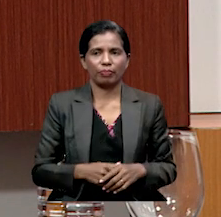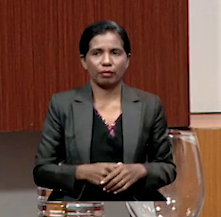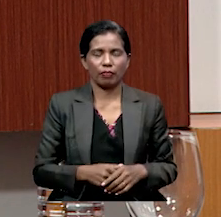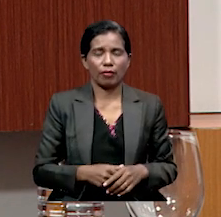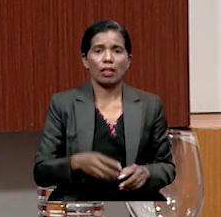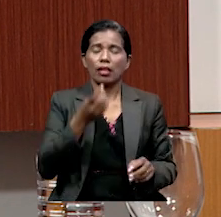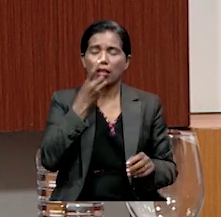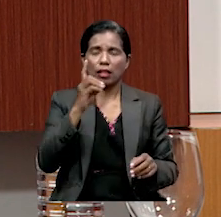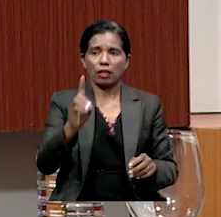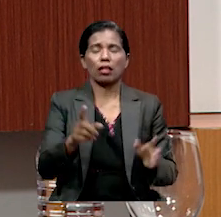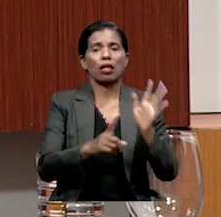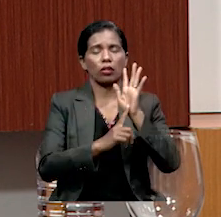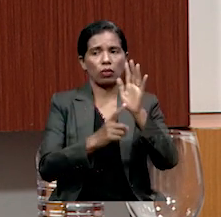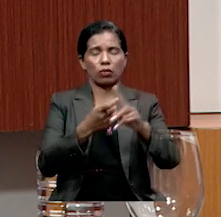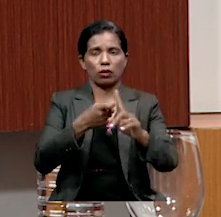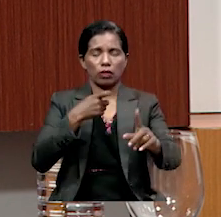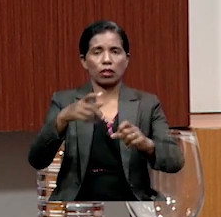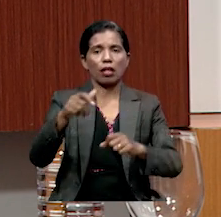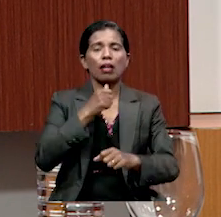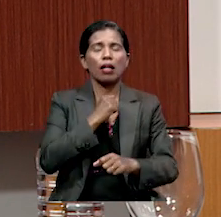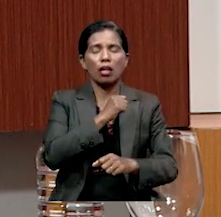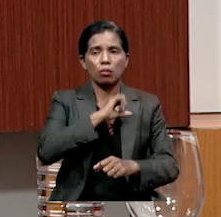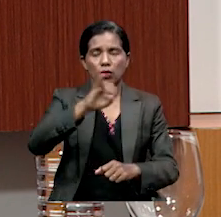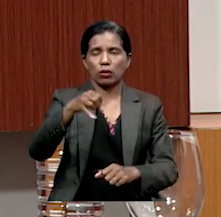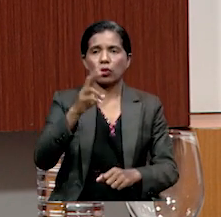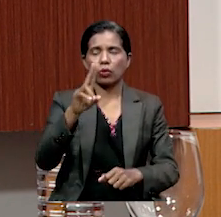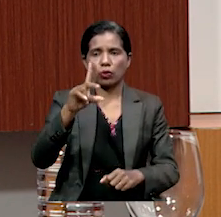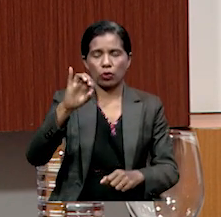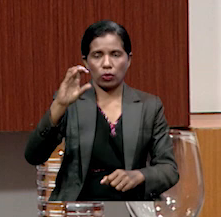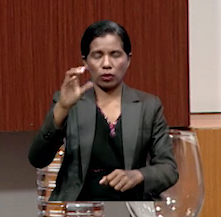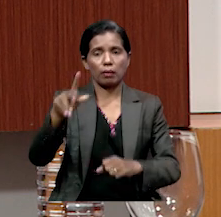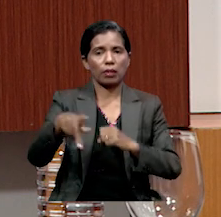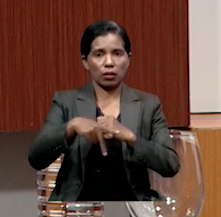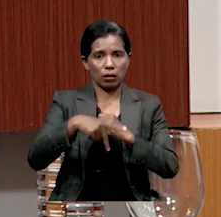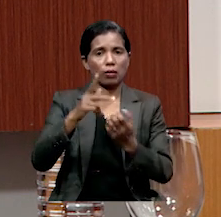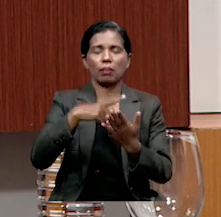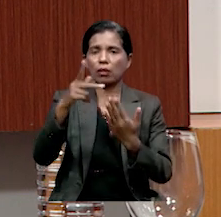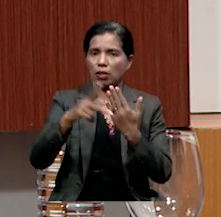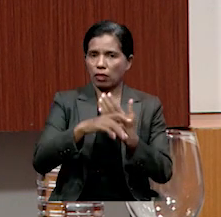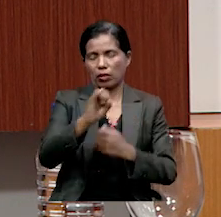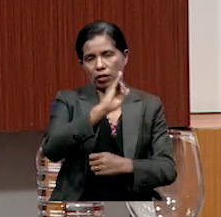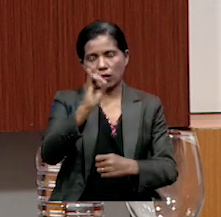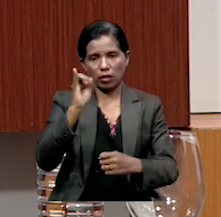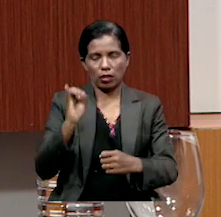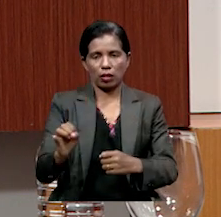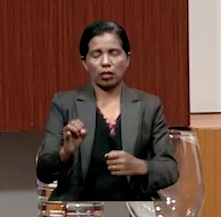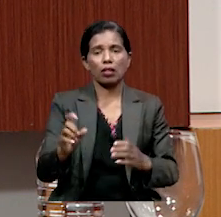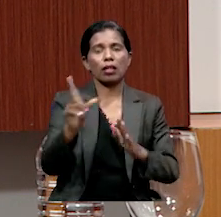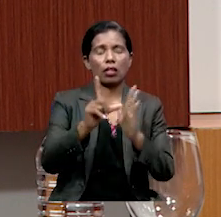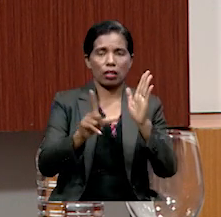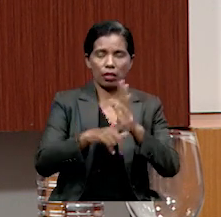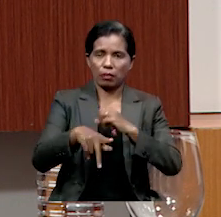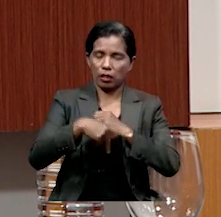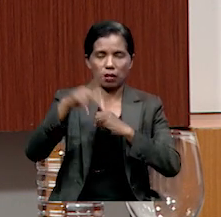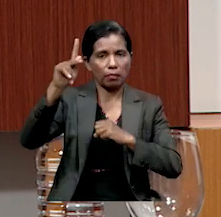Deklarasaun ne hatau husi jurista Padre Zuli Crisping banhira partisipa programa grande entrevista ho tema lei partido politiku